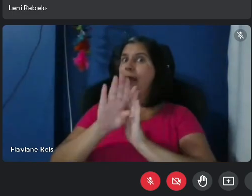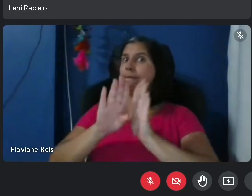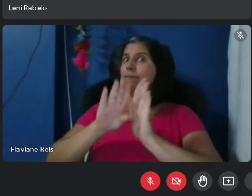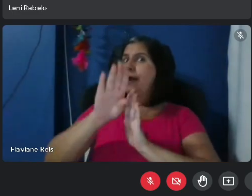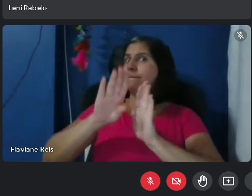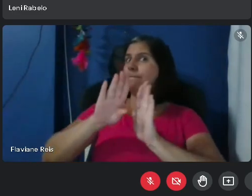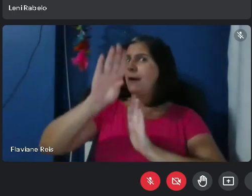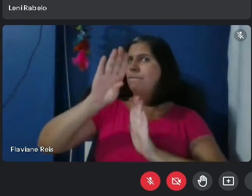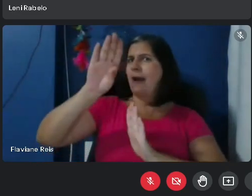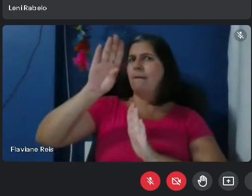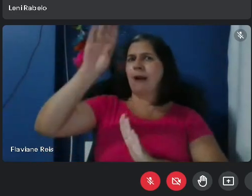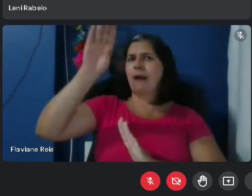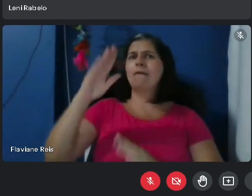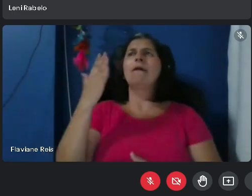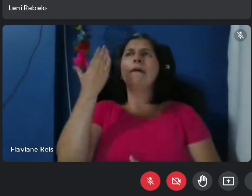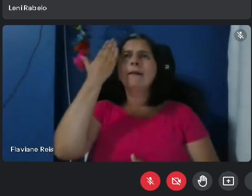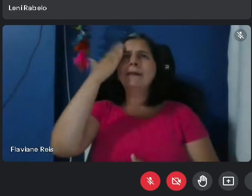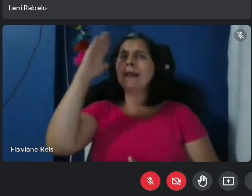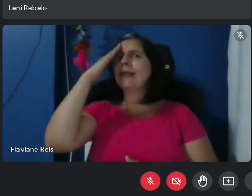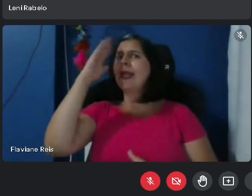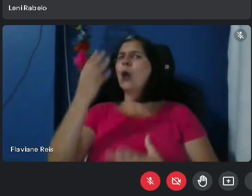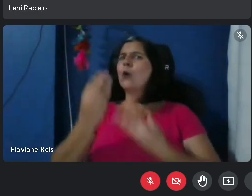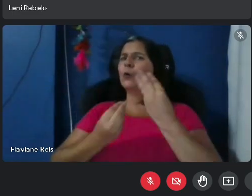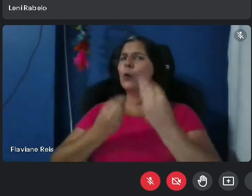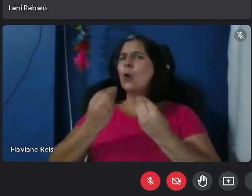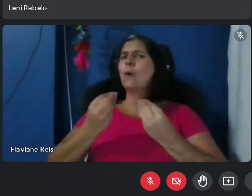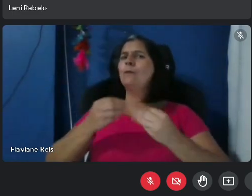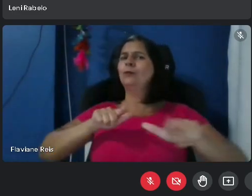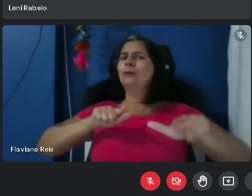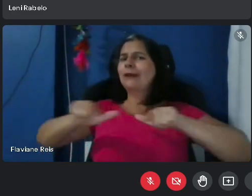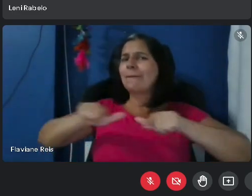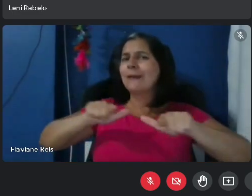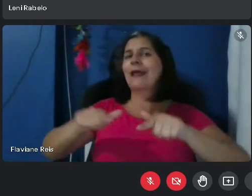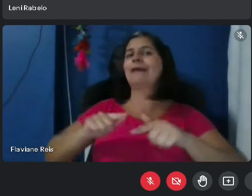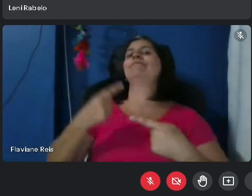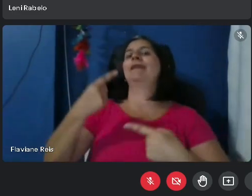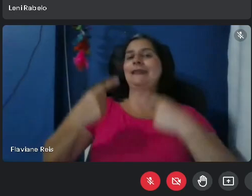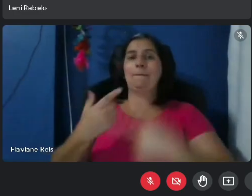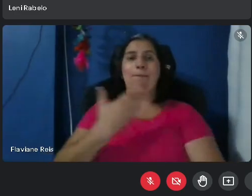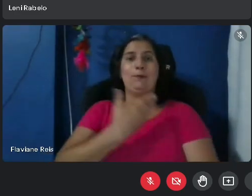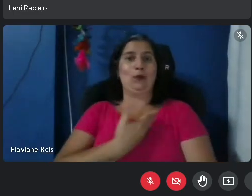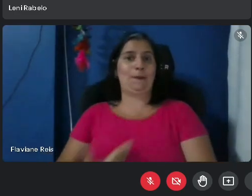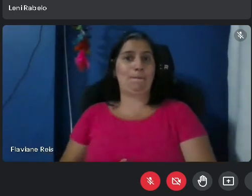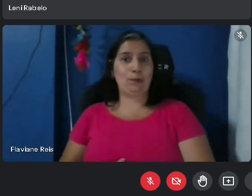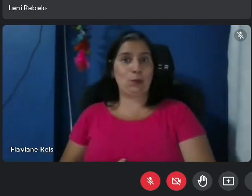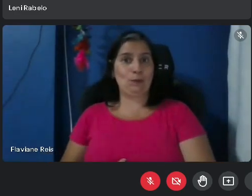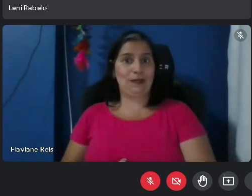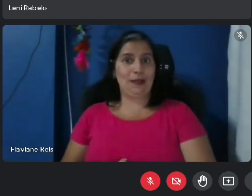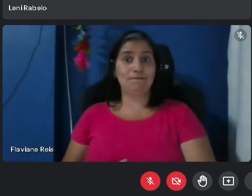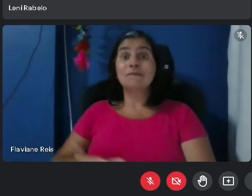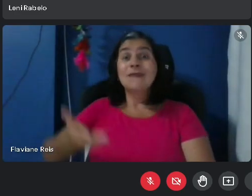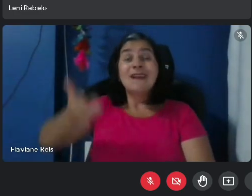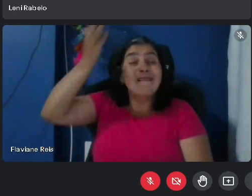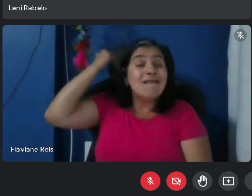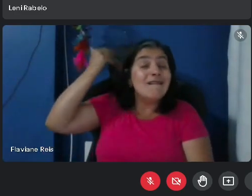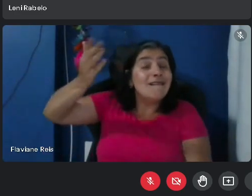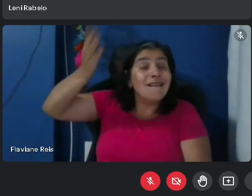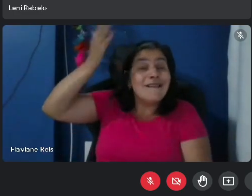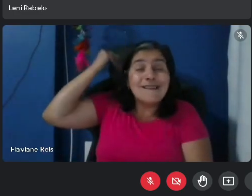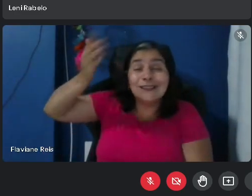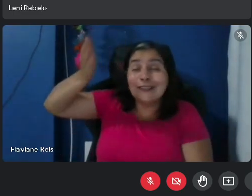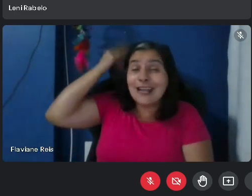A comunidade surda ela está avançando, ela está em constante avanço, e ela sabe como deve ser feito o trabalho, como devem ser feitas essas